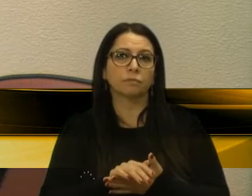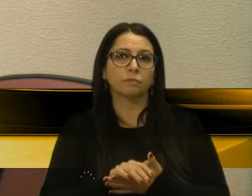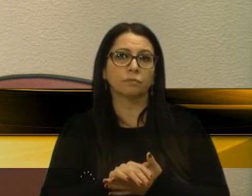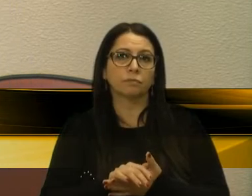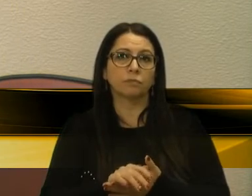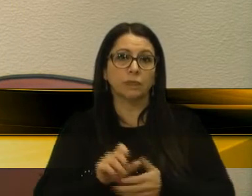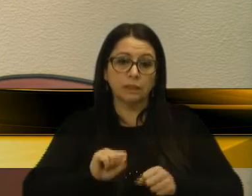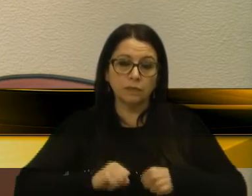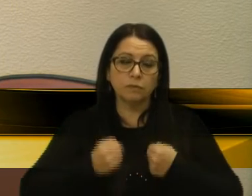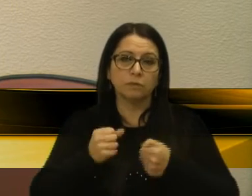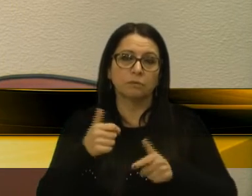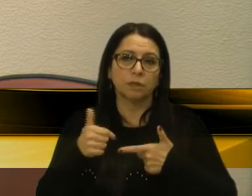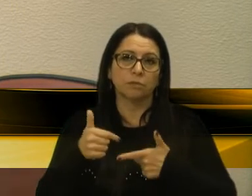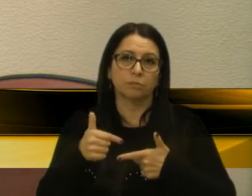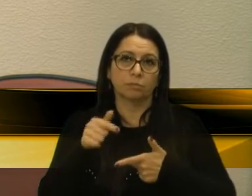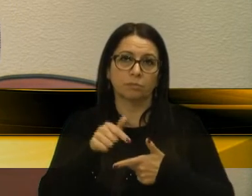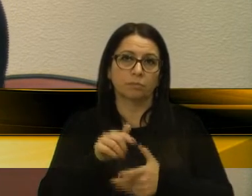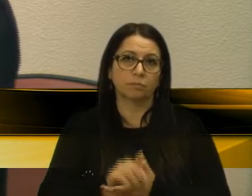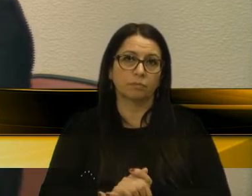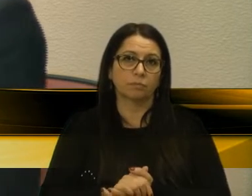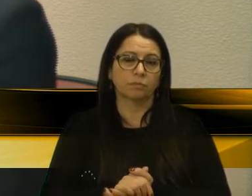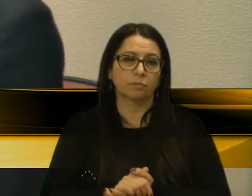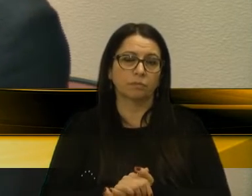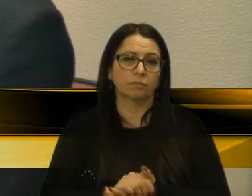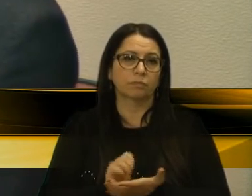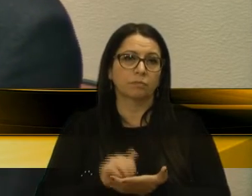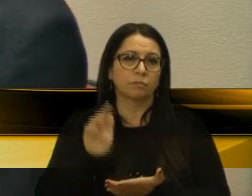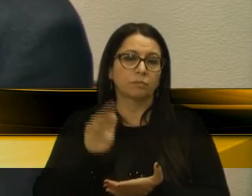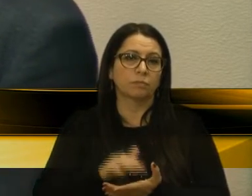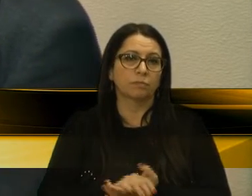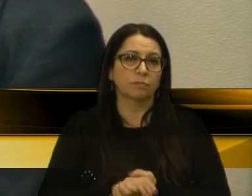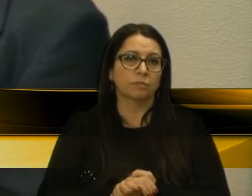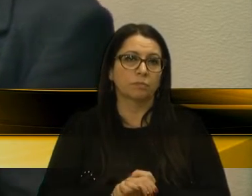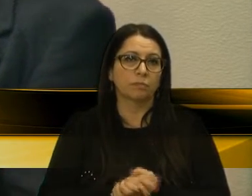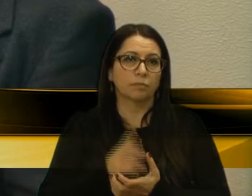bandeira de trabalhar, então, nessa questão. Sua parte, vereadora Paula.